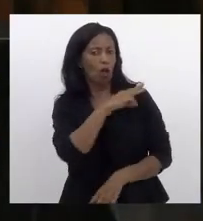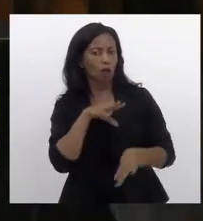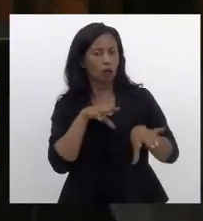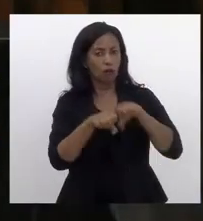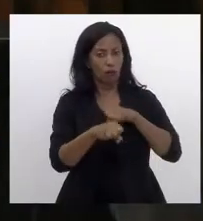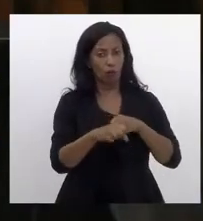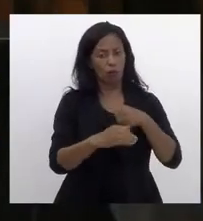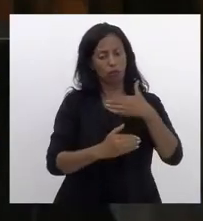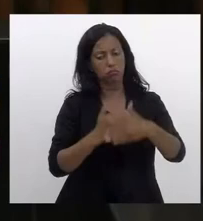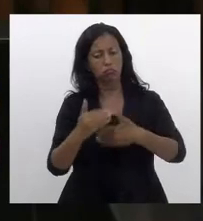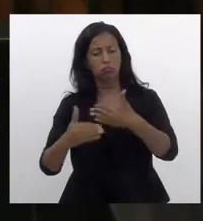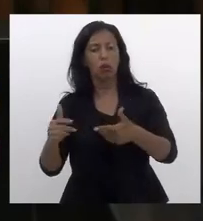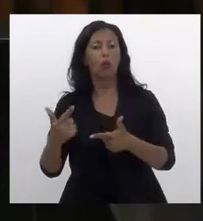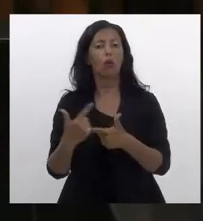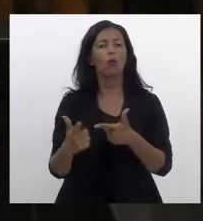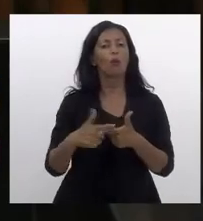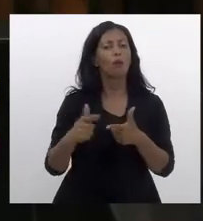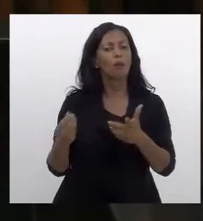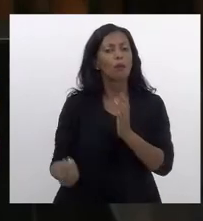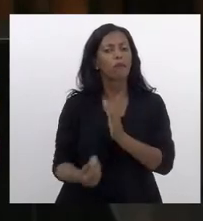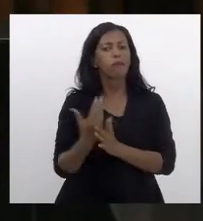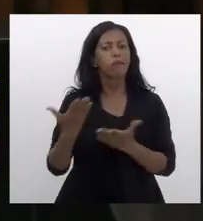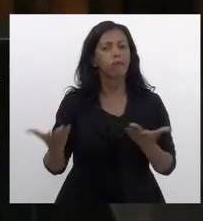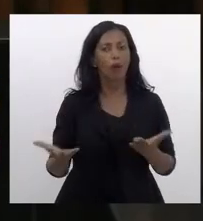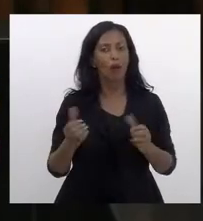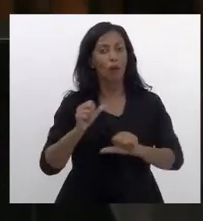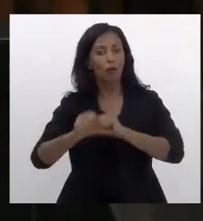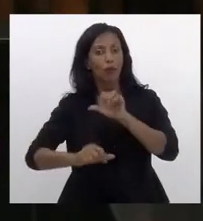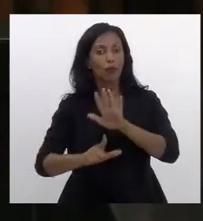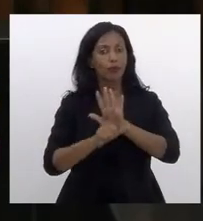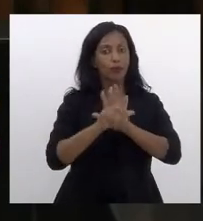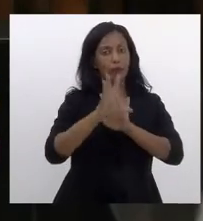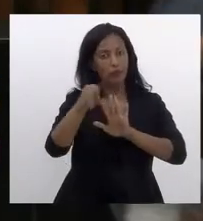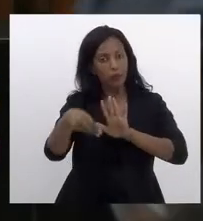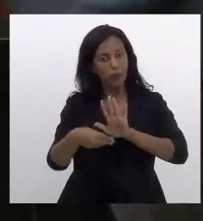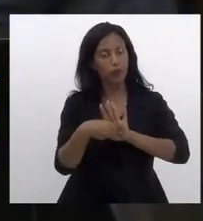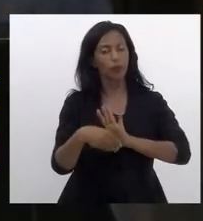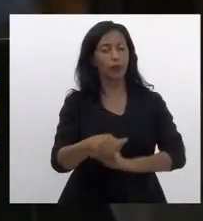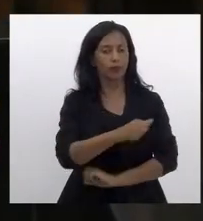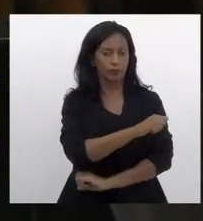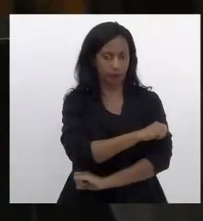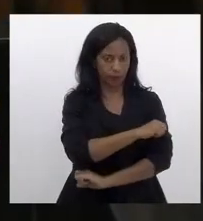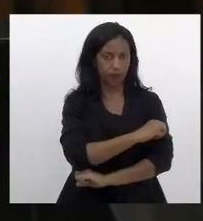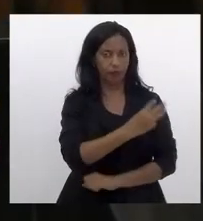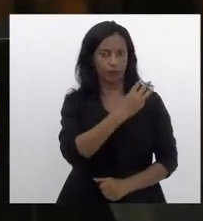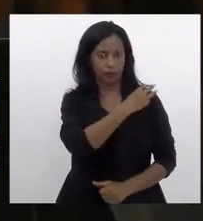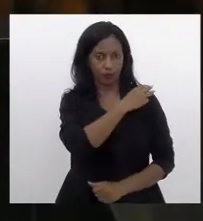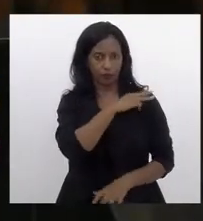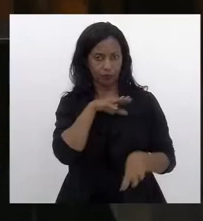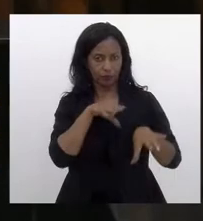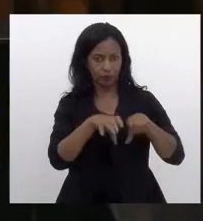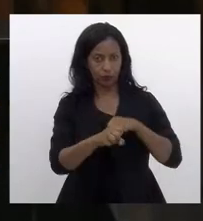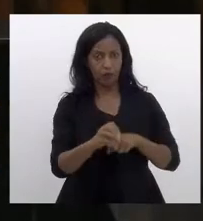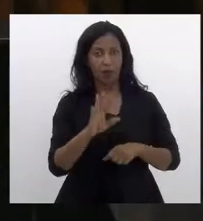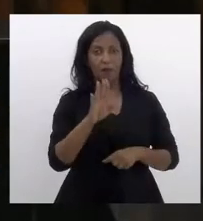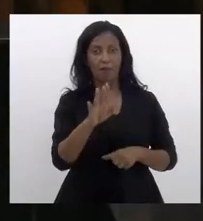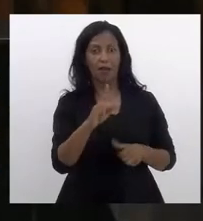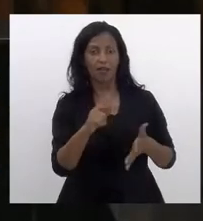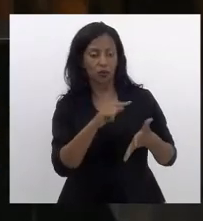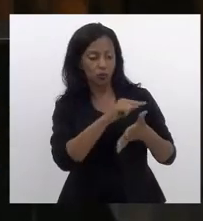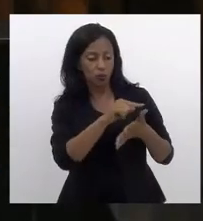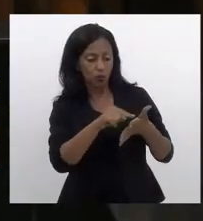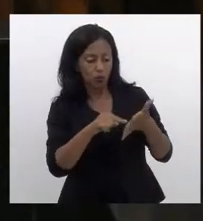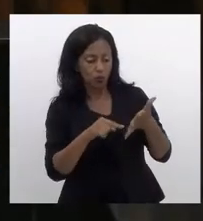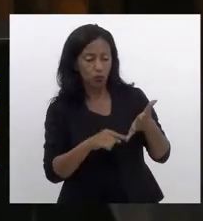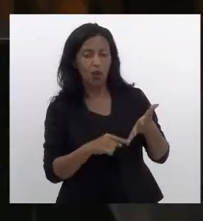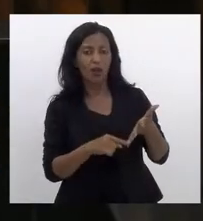subsequente. Mas qual foi o problema? A gente mudou a lei, incluiu os estudantes do ensino médio subsequente, mas não apontou a fonte de